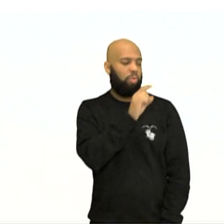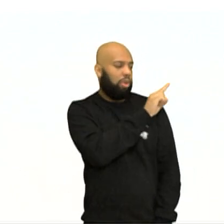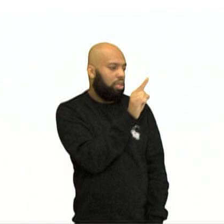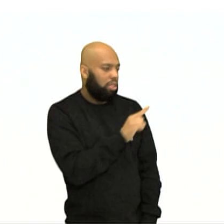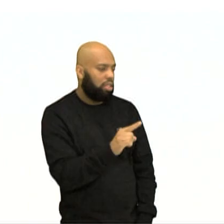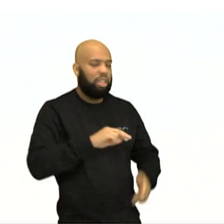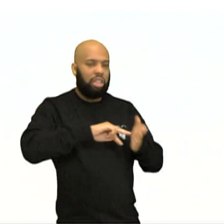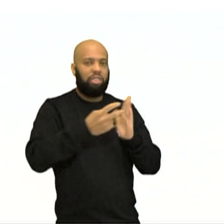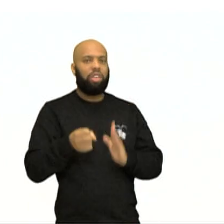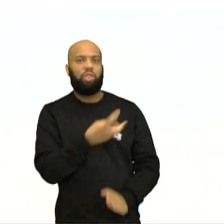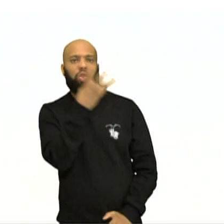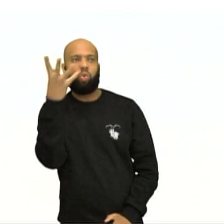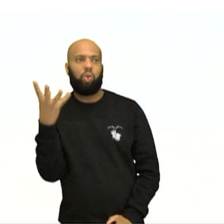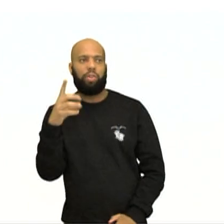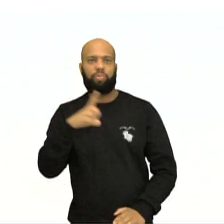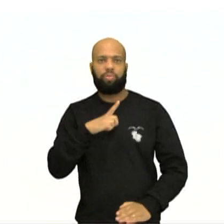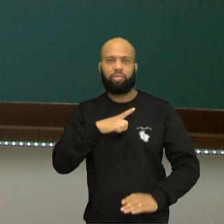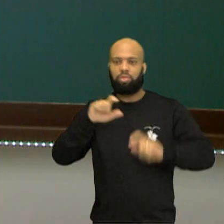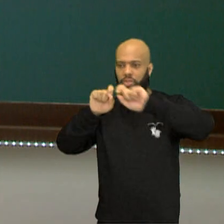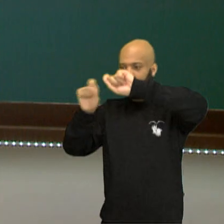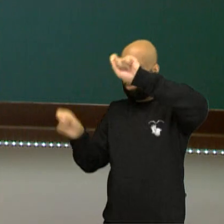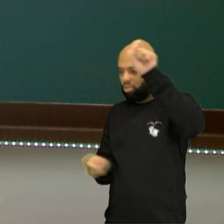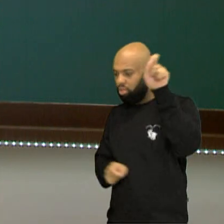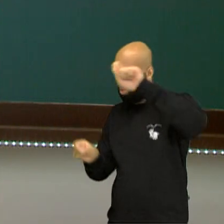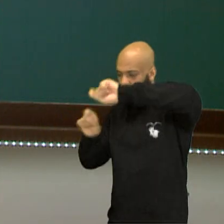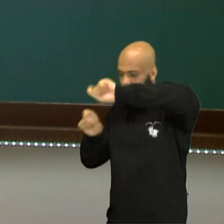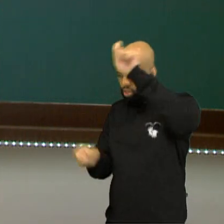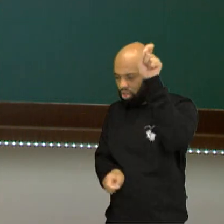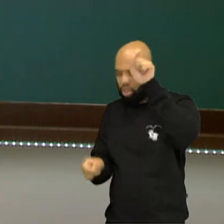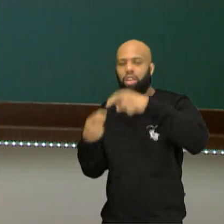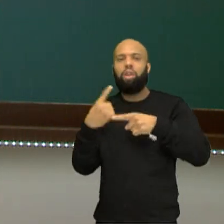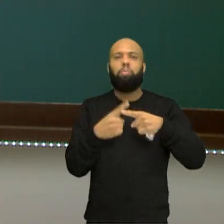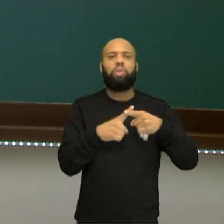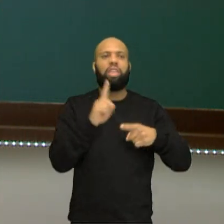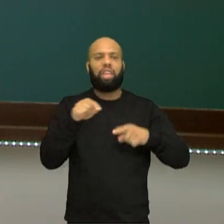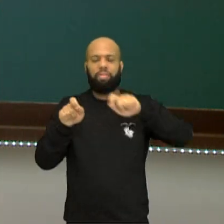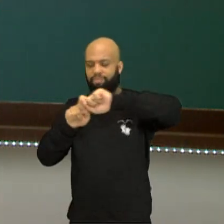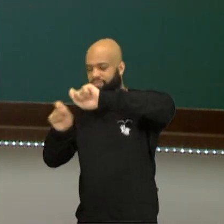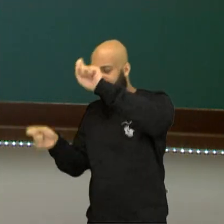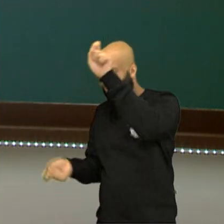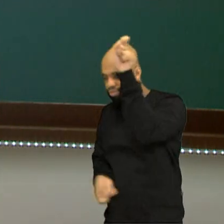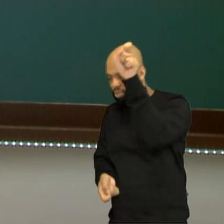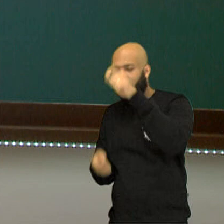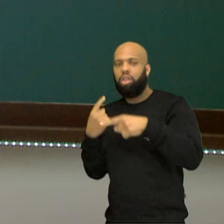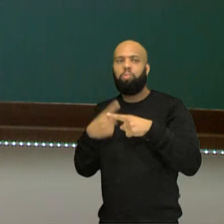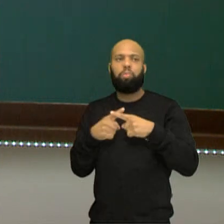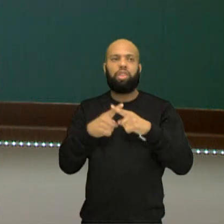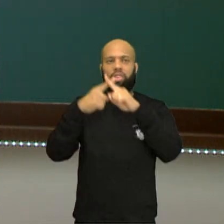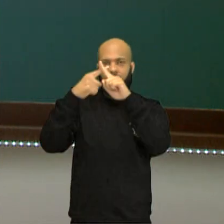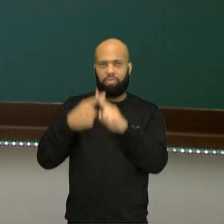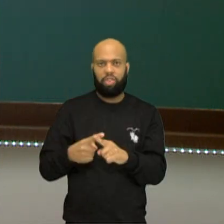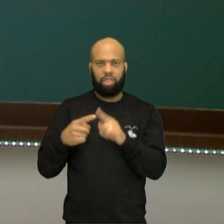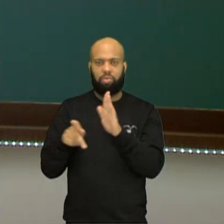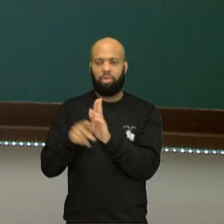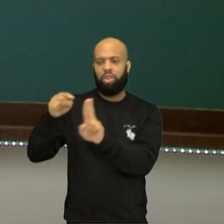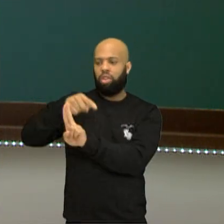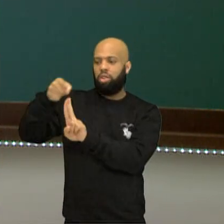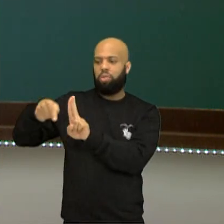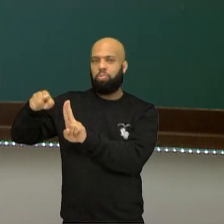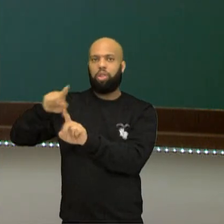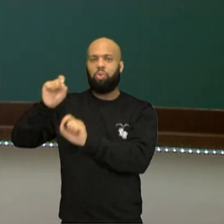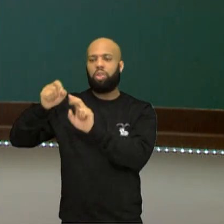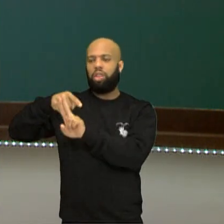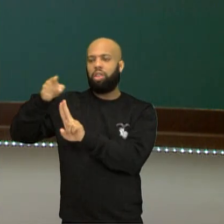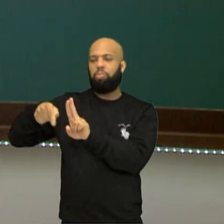de meias voltas, tá? Que esse ângulo dá. Por que é meia volta? Porque eu estou multiplicando pelo π. π